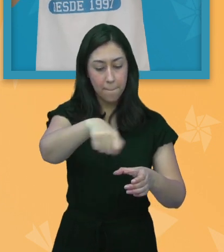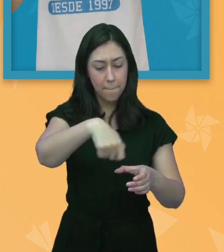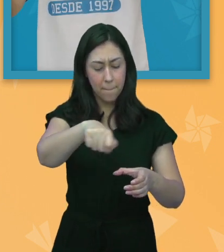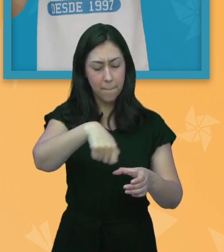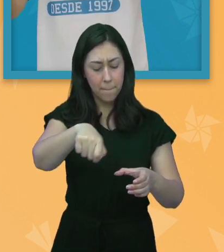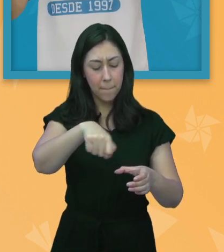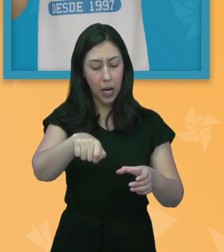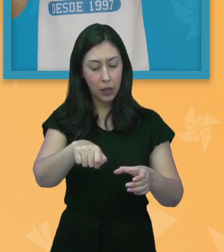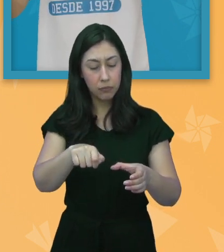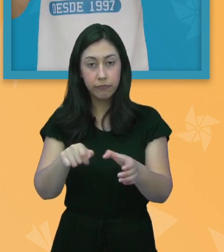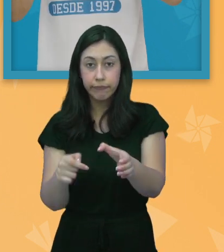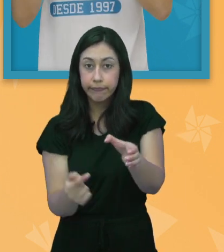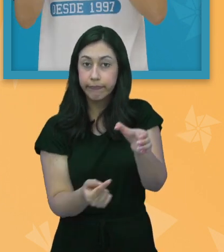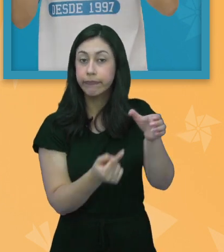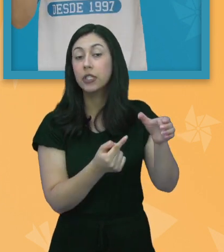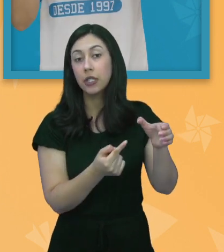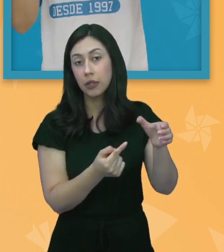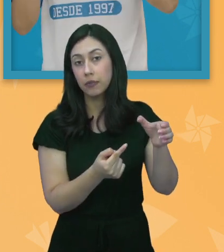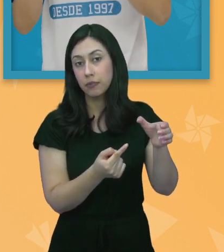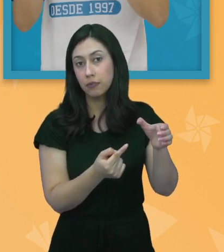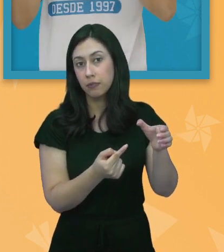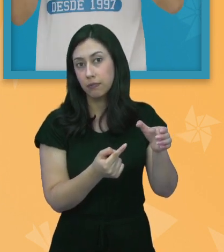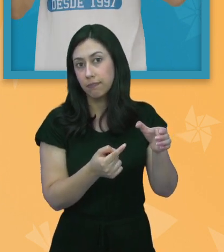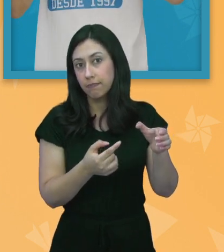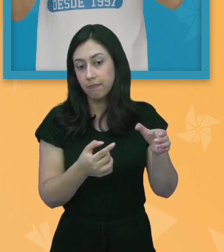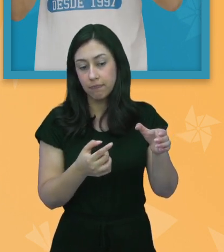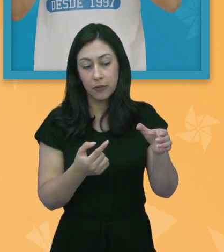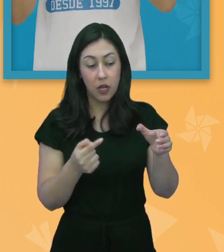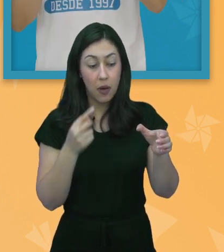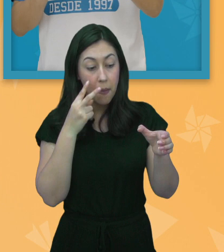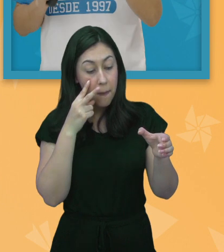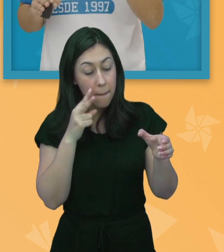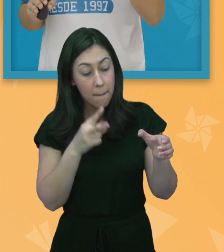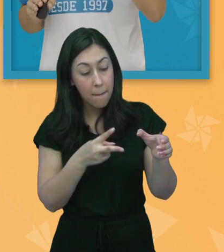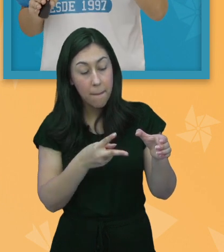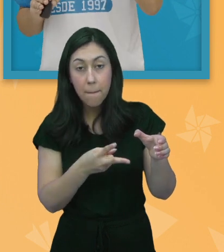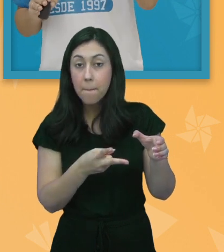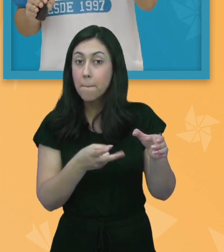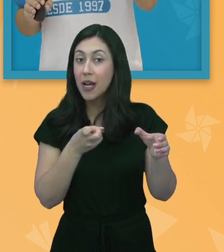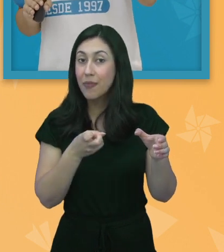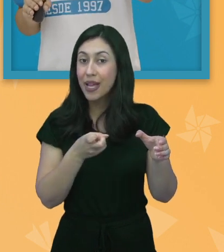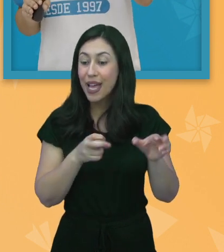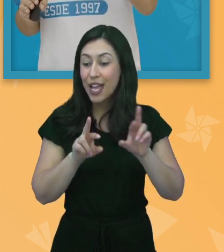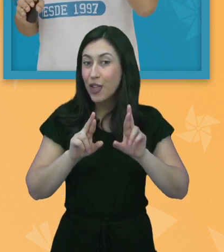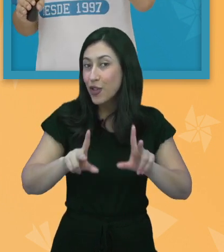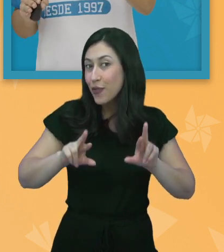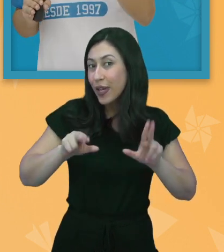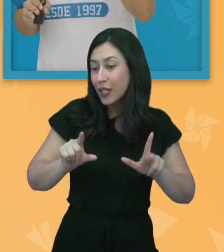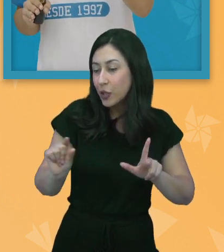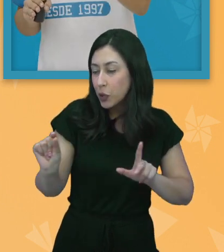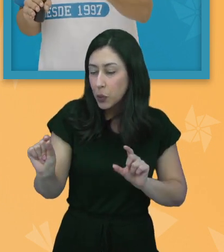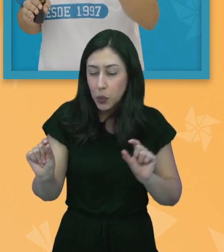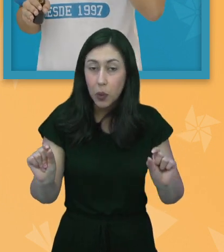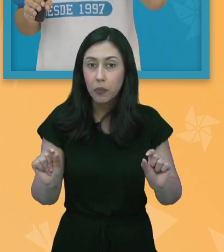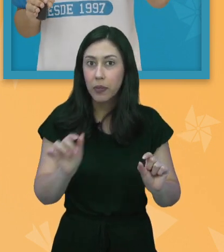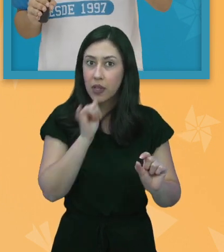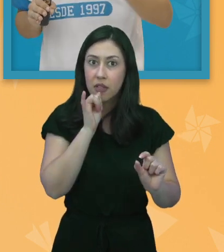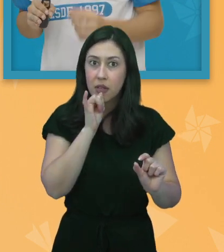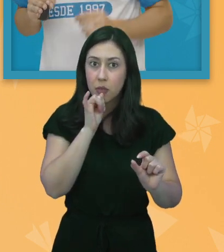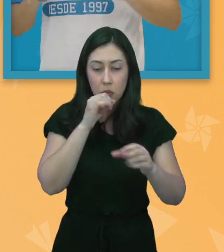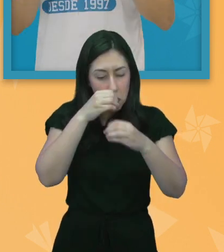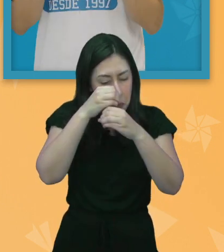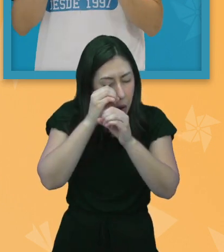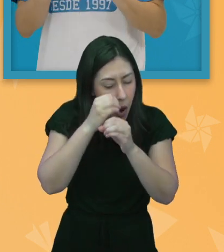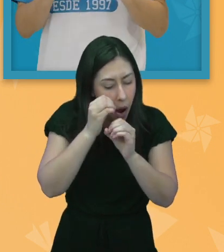Joga os dois dentro de um recipiente e mistura. Ali você vai ter a diferença, né? Se eu vou olhar no microscópio, por